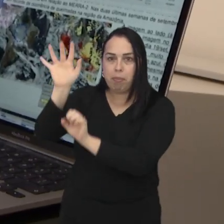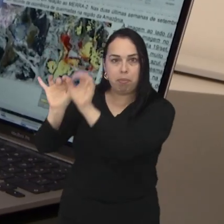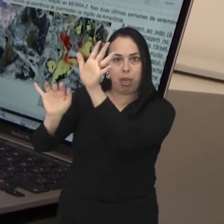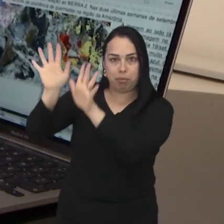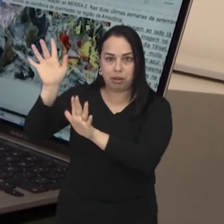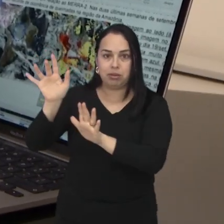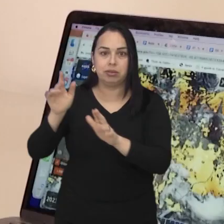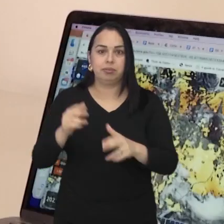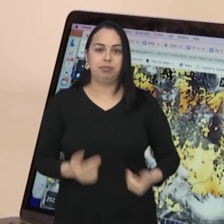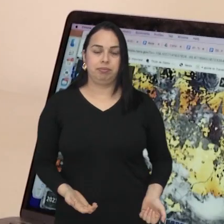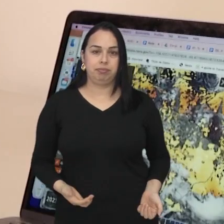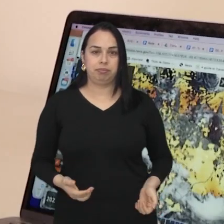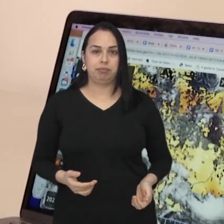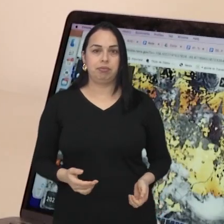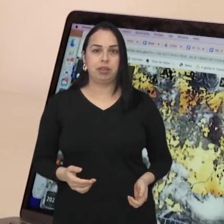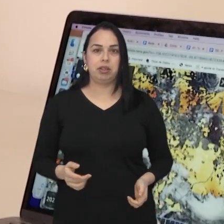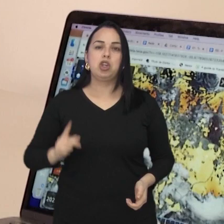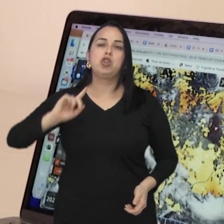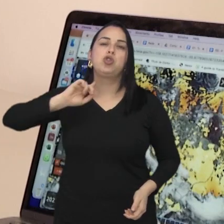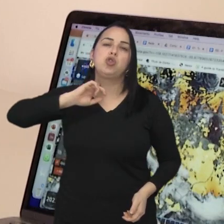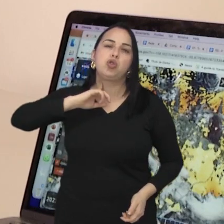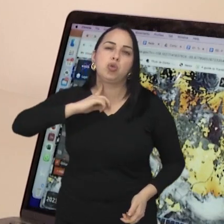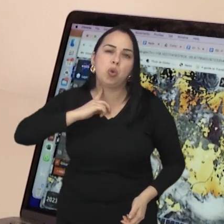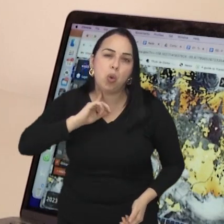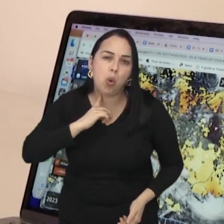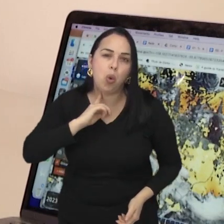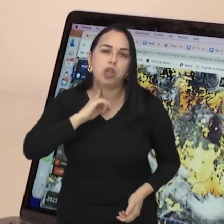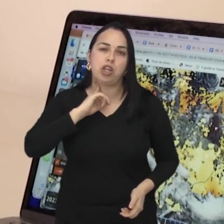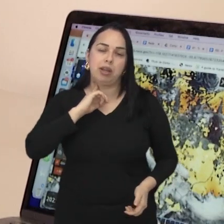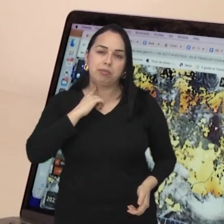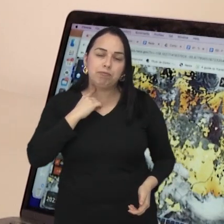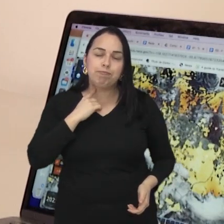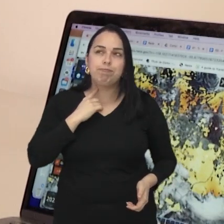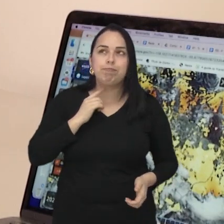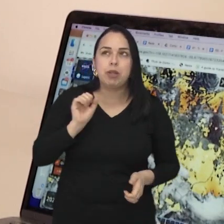pesquisadora ambiental. Poluentes que vêm de fontes